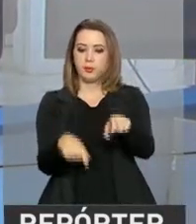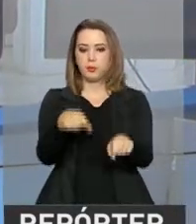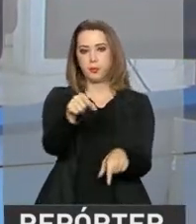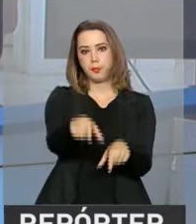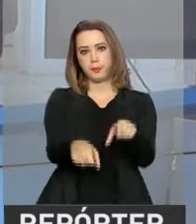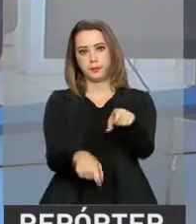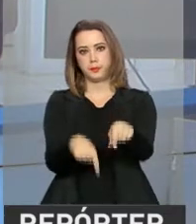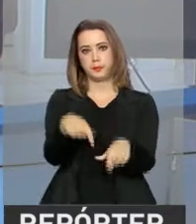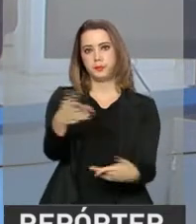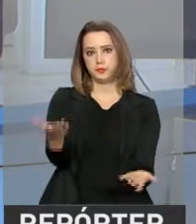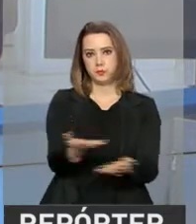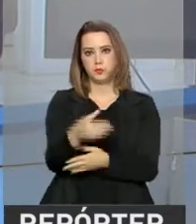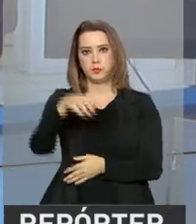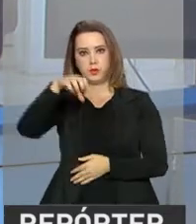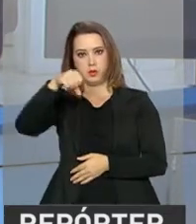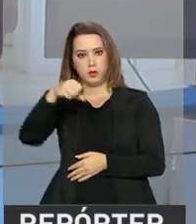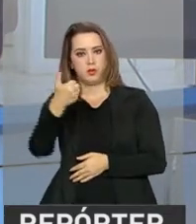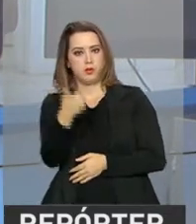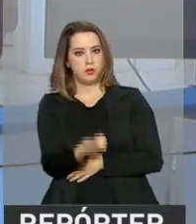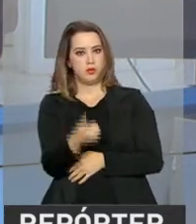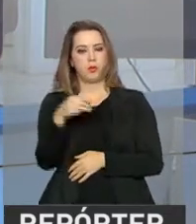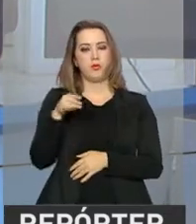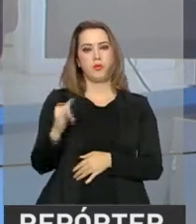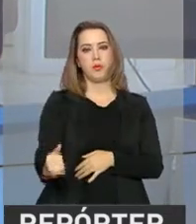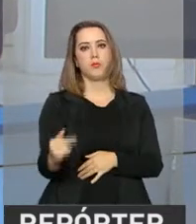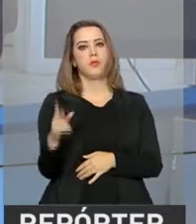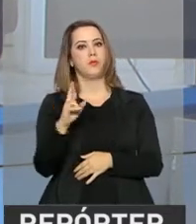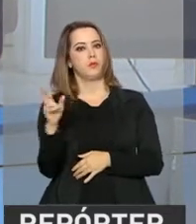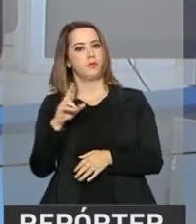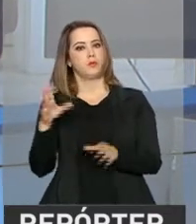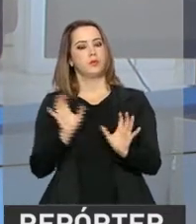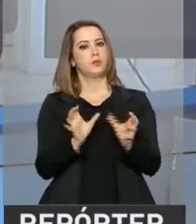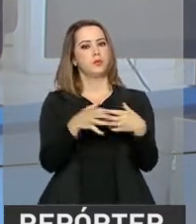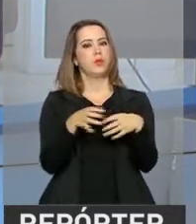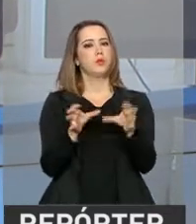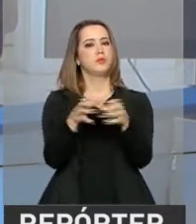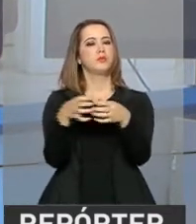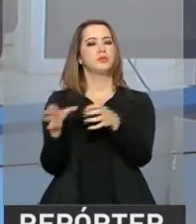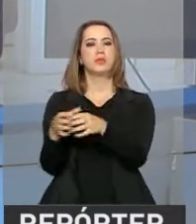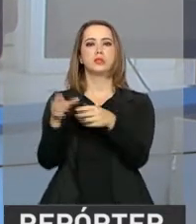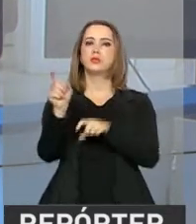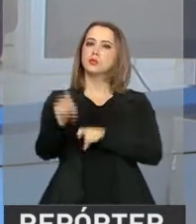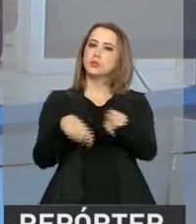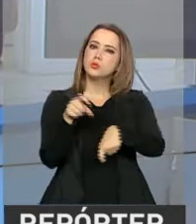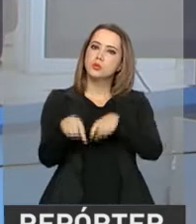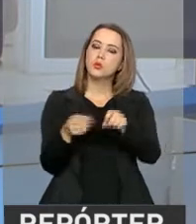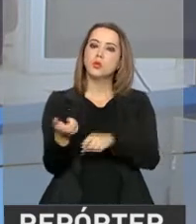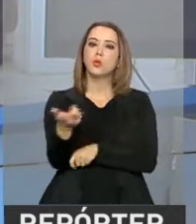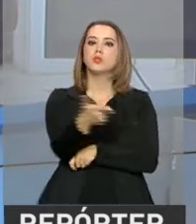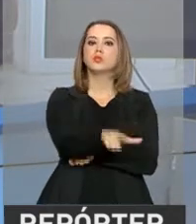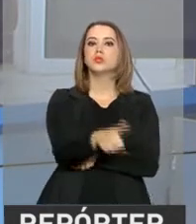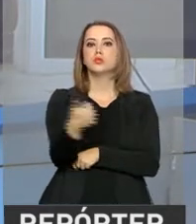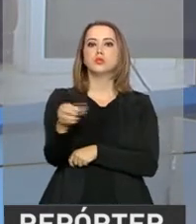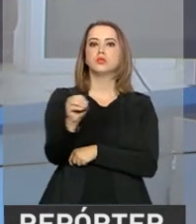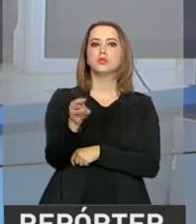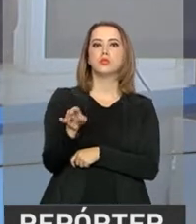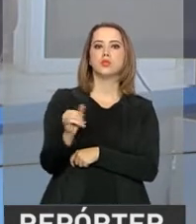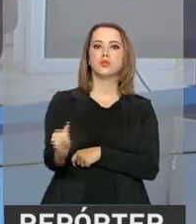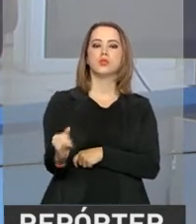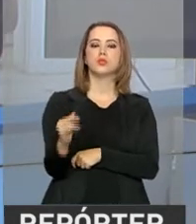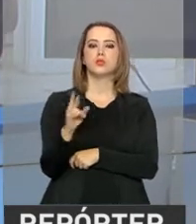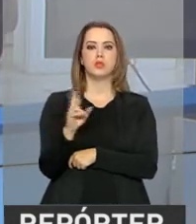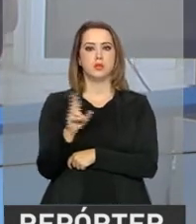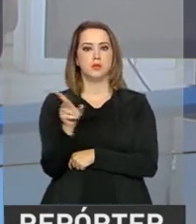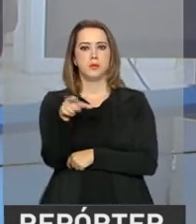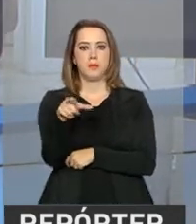total, 91 bilhões vão para produtores e cooperativas. Os outros 10 bilhões serão para empresas da